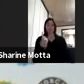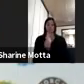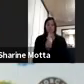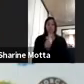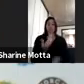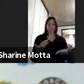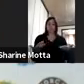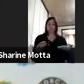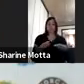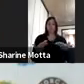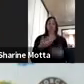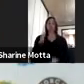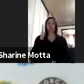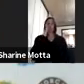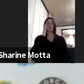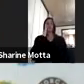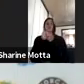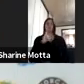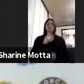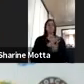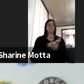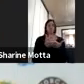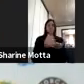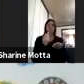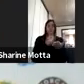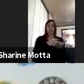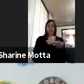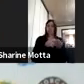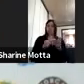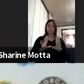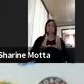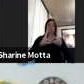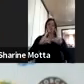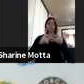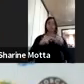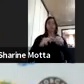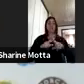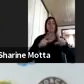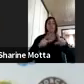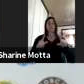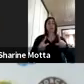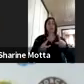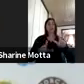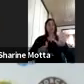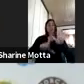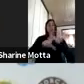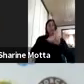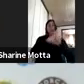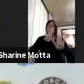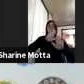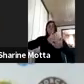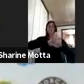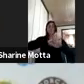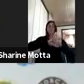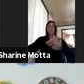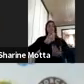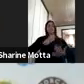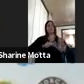estar, apesar de estar com a nossa carteira assinada, nós sabemos o quanto as leis têm